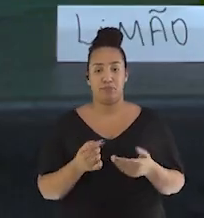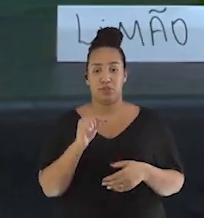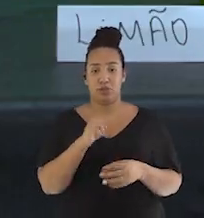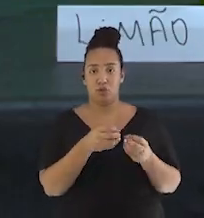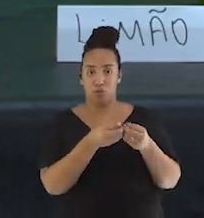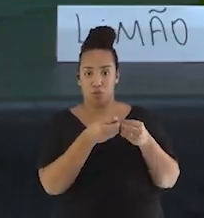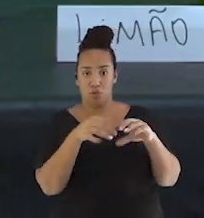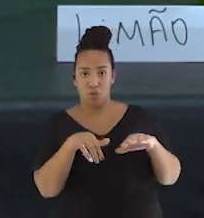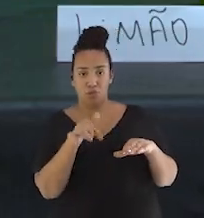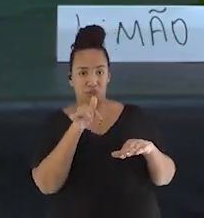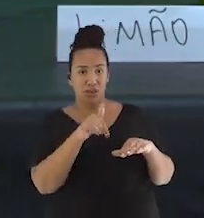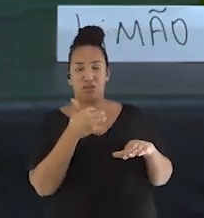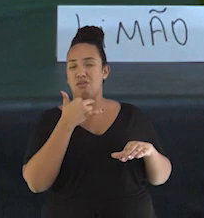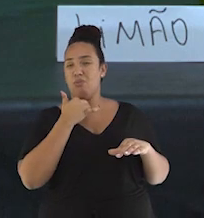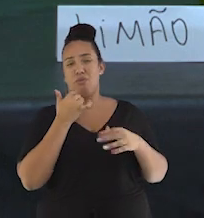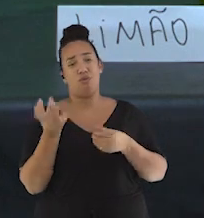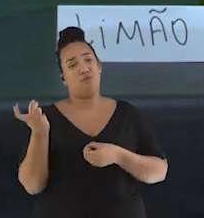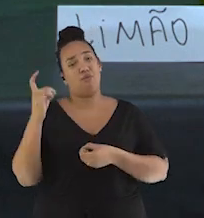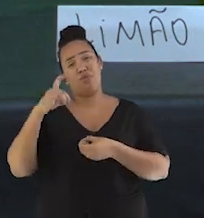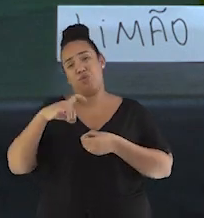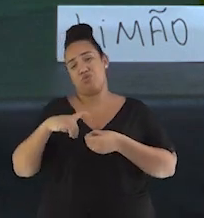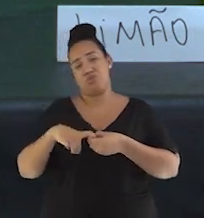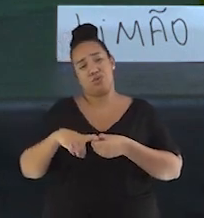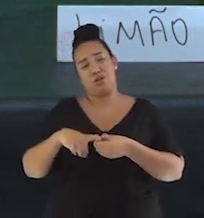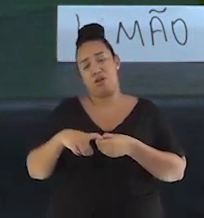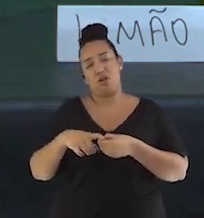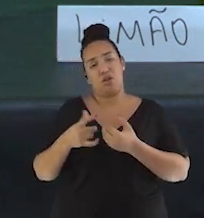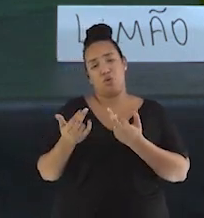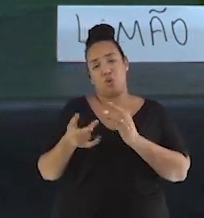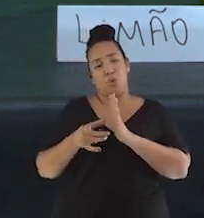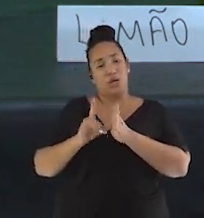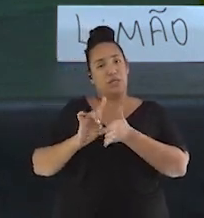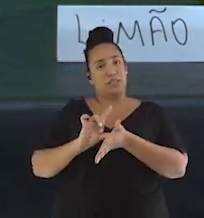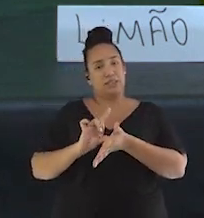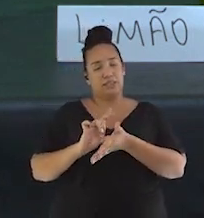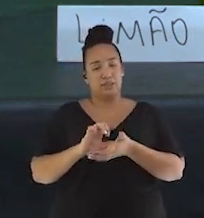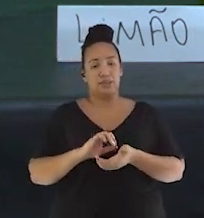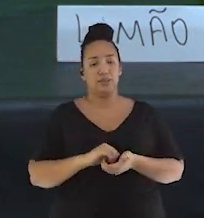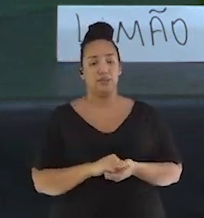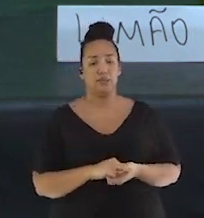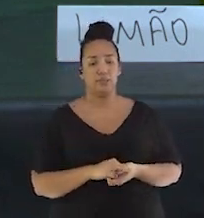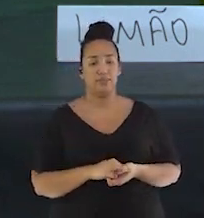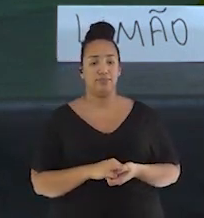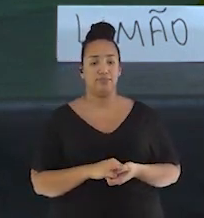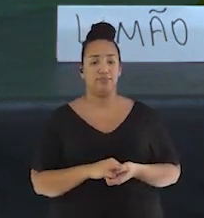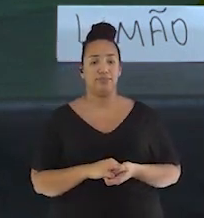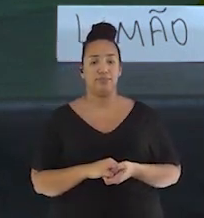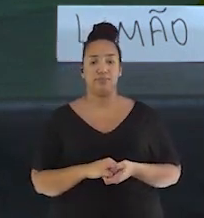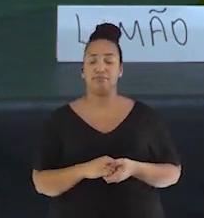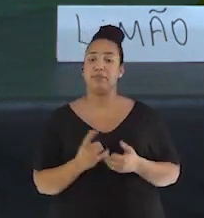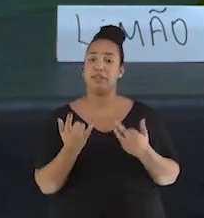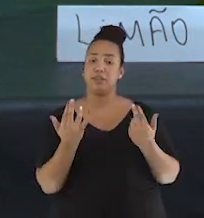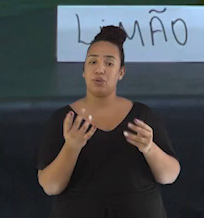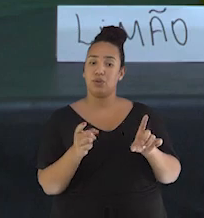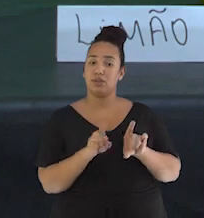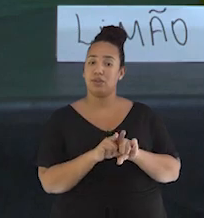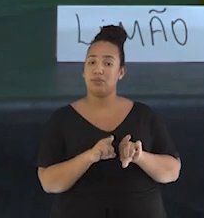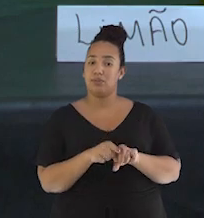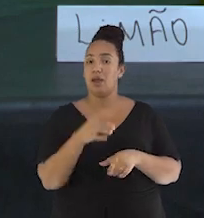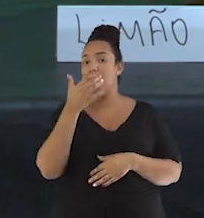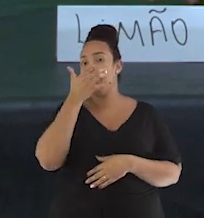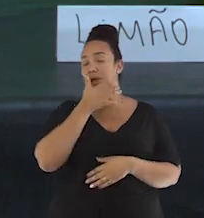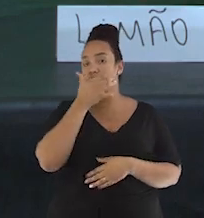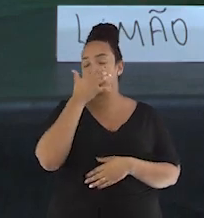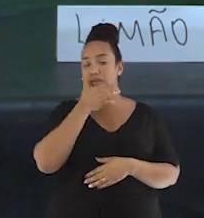cozido, ele não volta a ser um ovo cru. Da mesma forma, tá? Da mesma forma com a maçã.